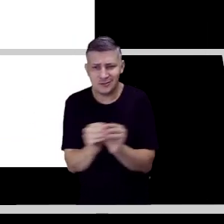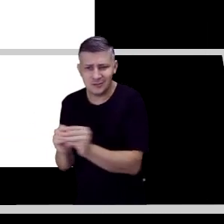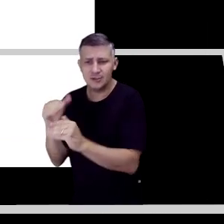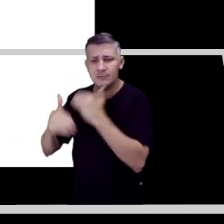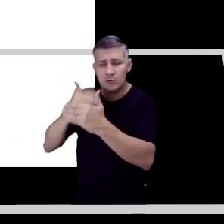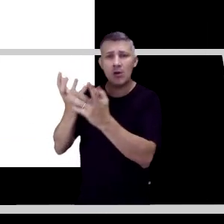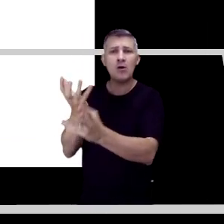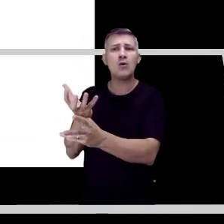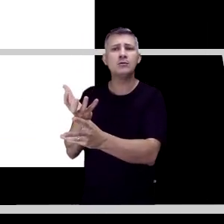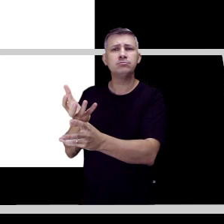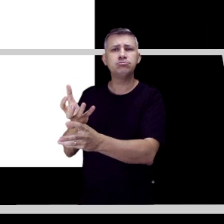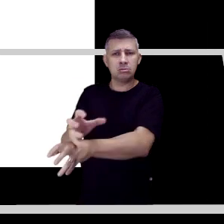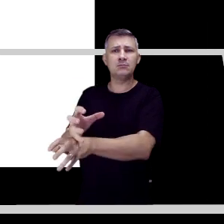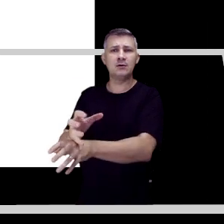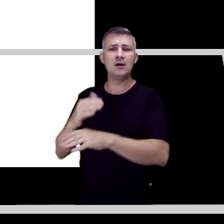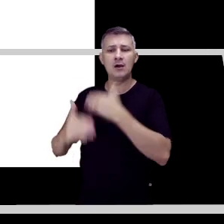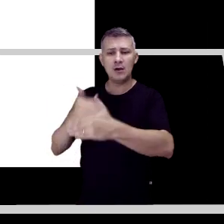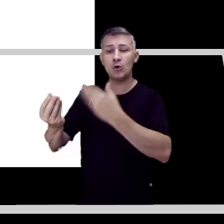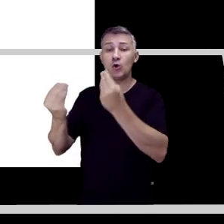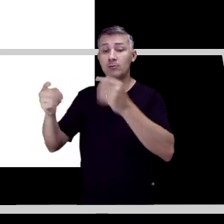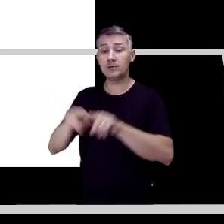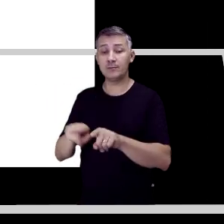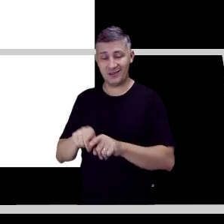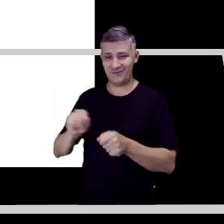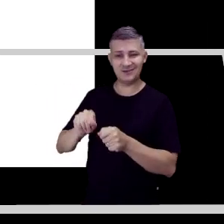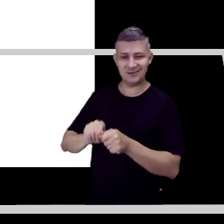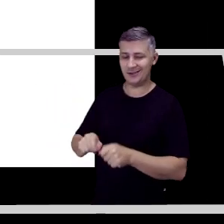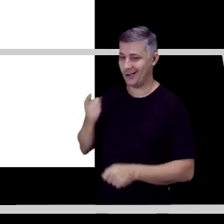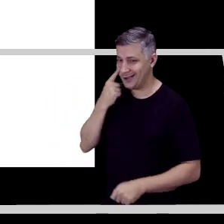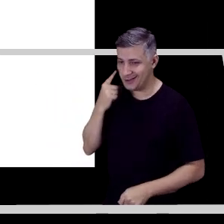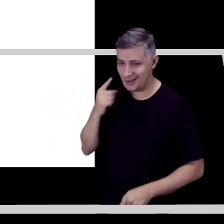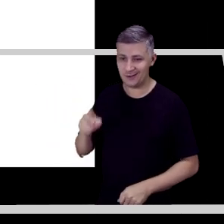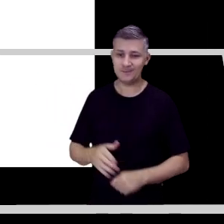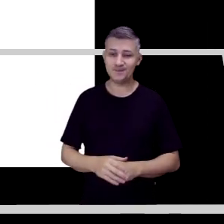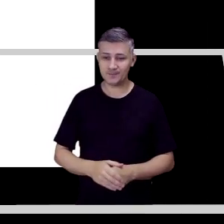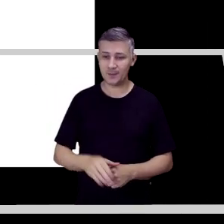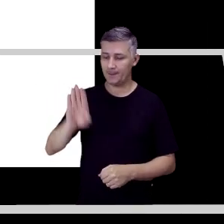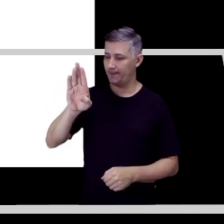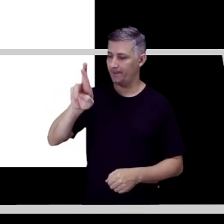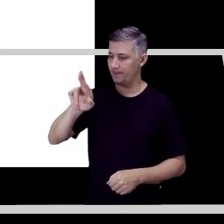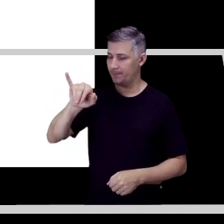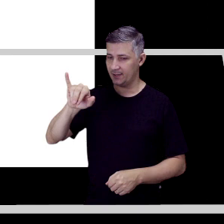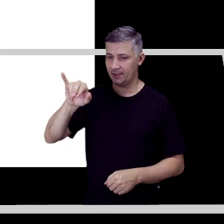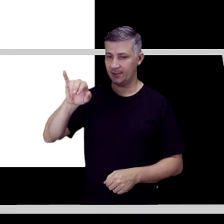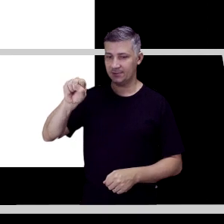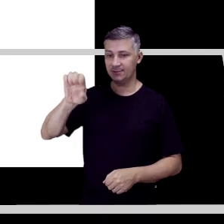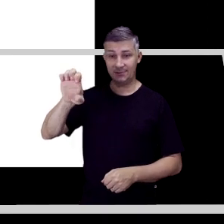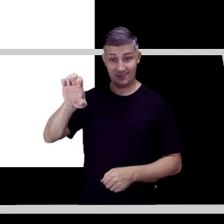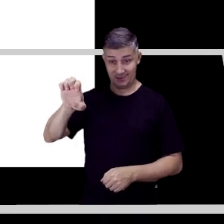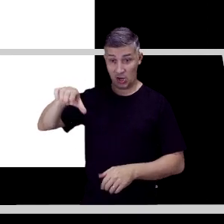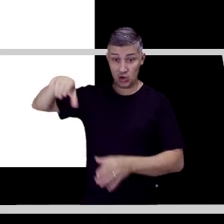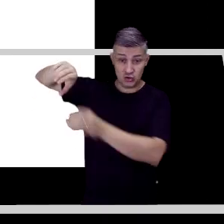acontece no processo de cura do concreto. A escala do brise, então aqui a gente entra no concreto sendo